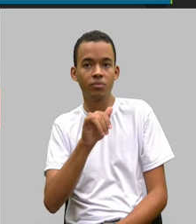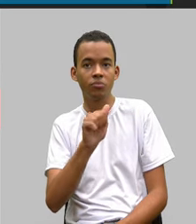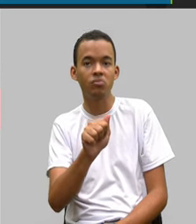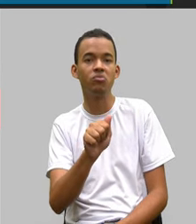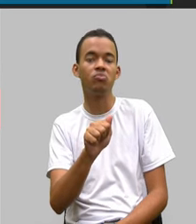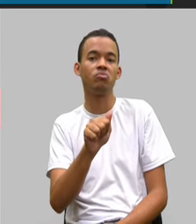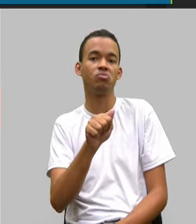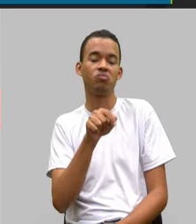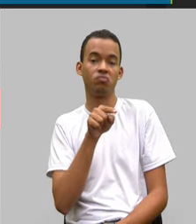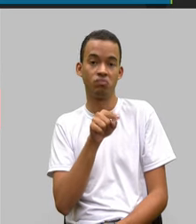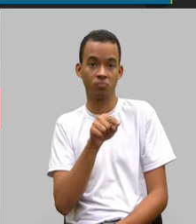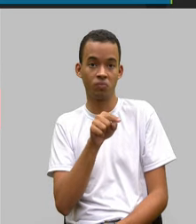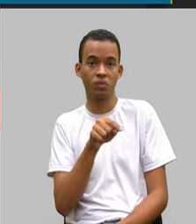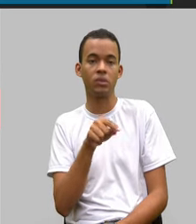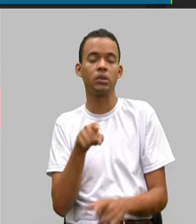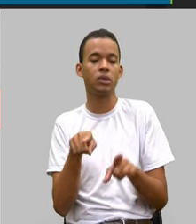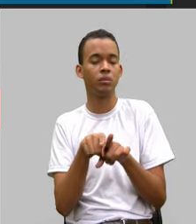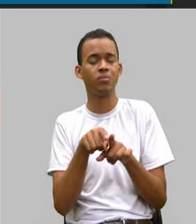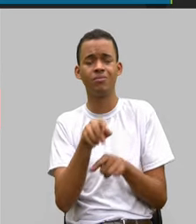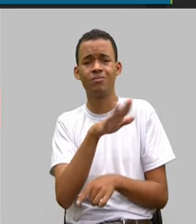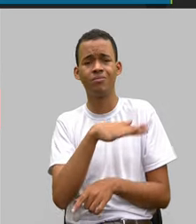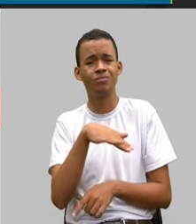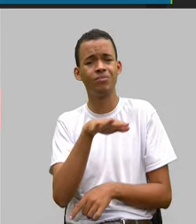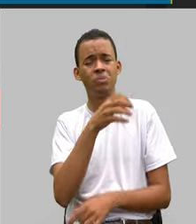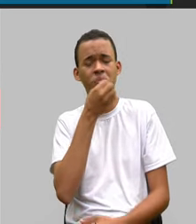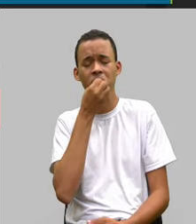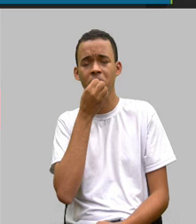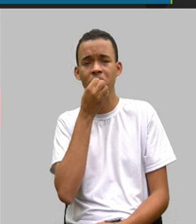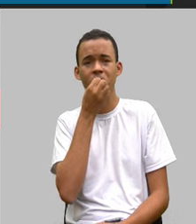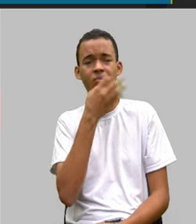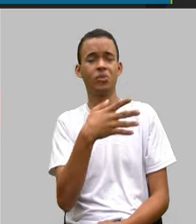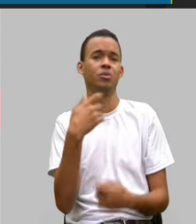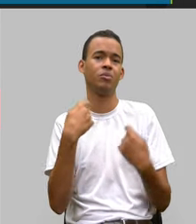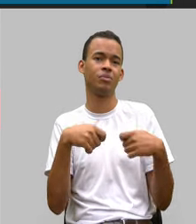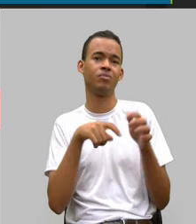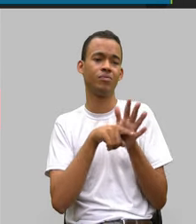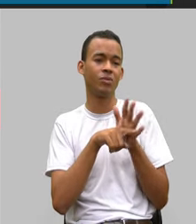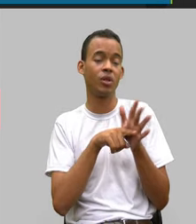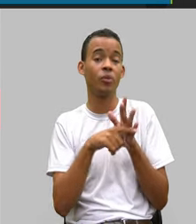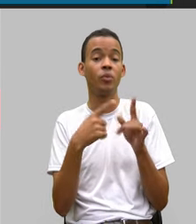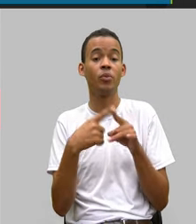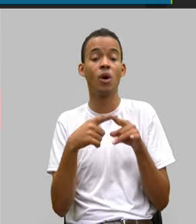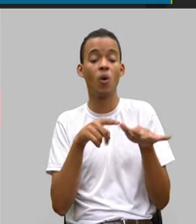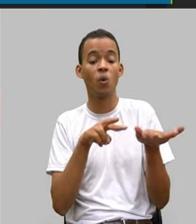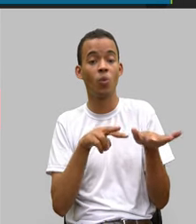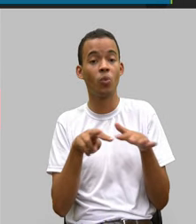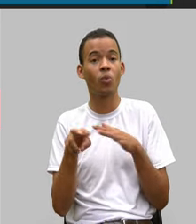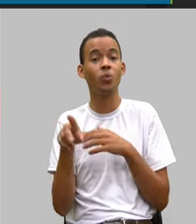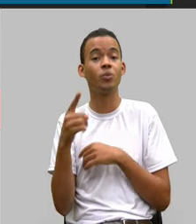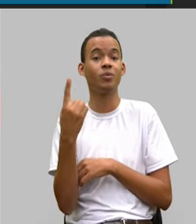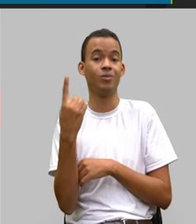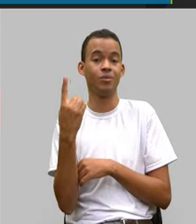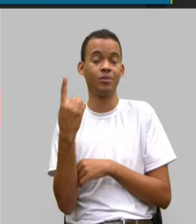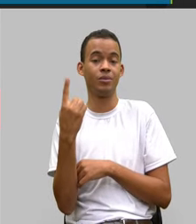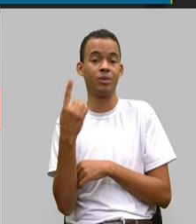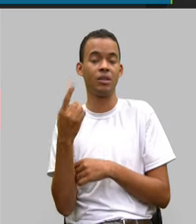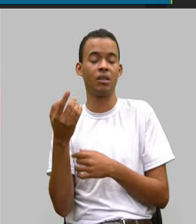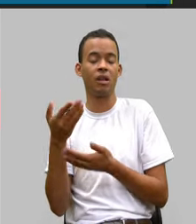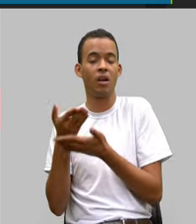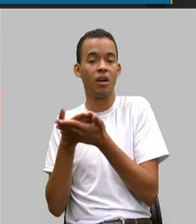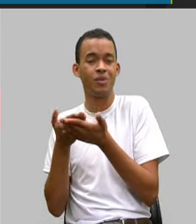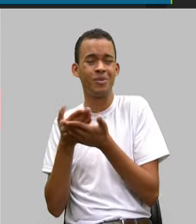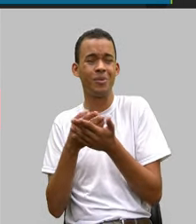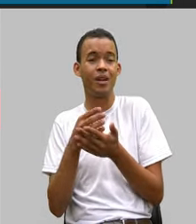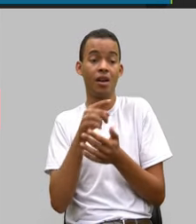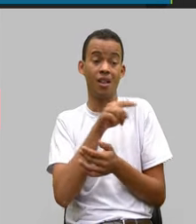eh excepcional porque basta assim uma semana de tratamento paciente que tem anos de Dores